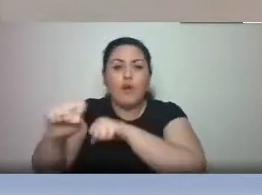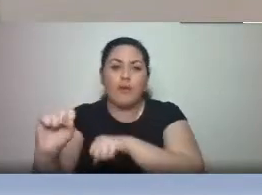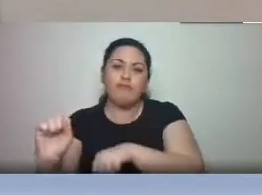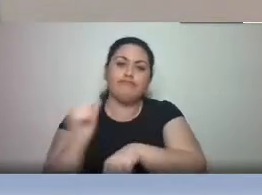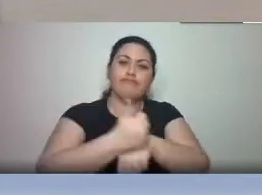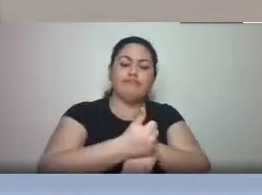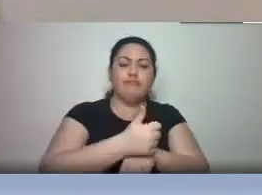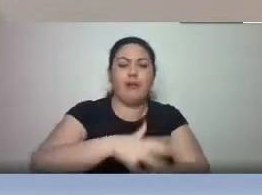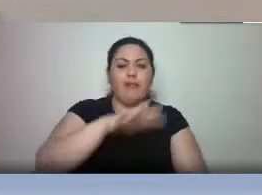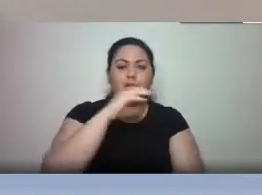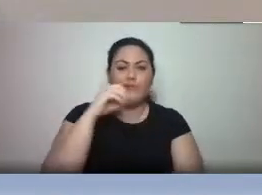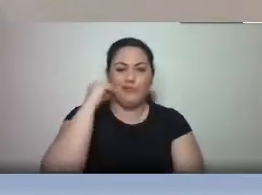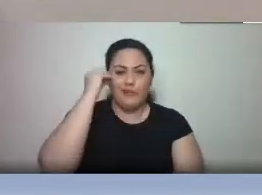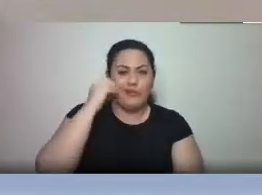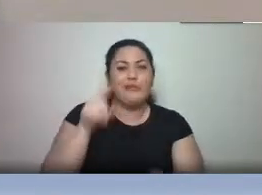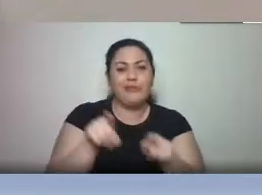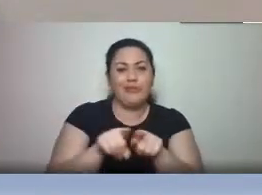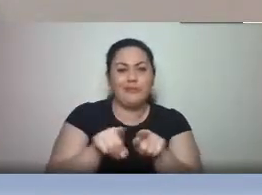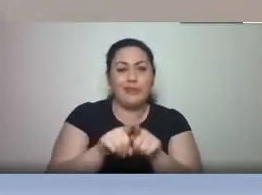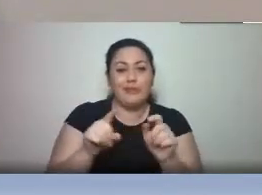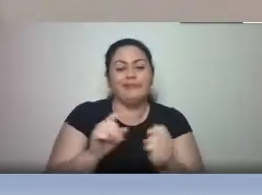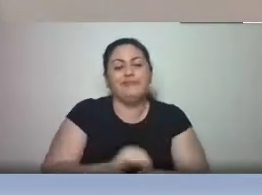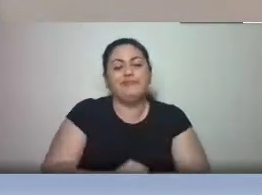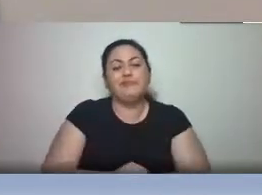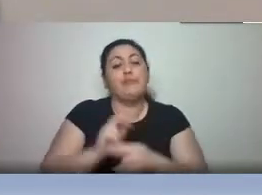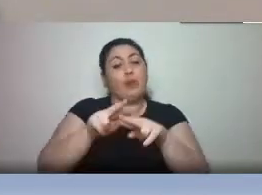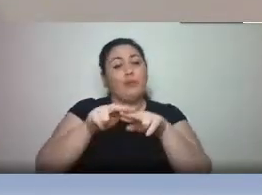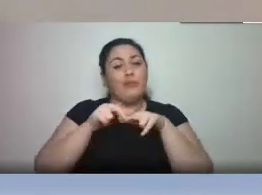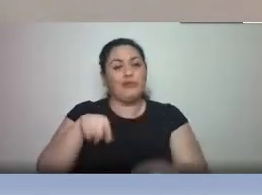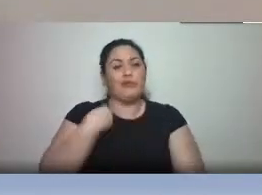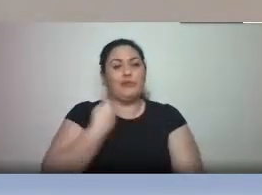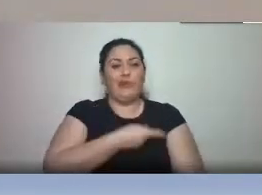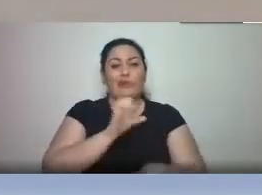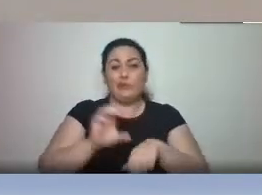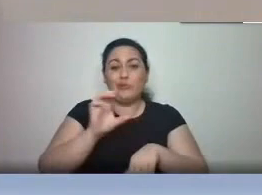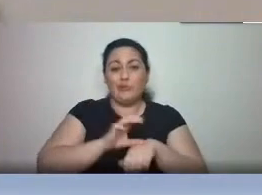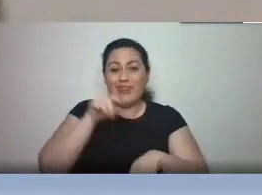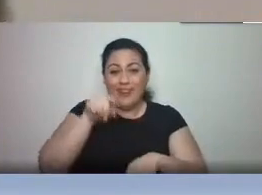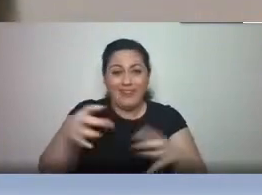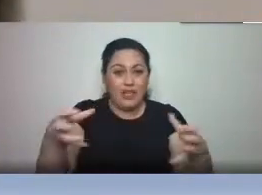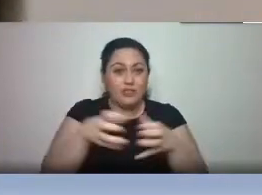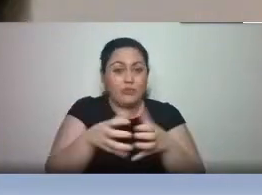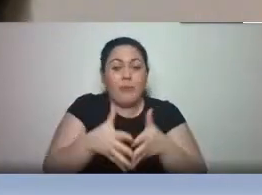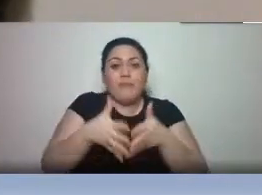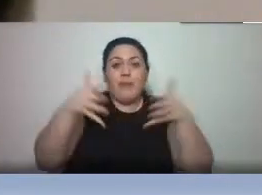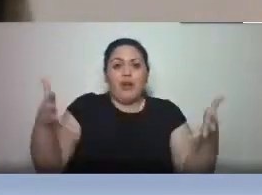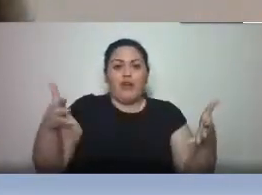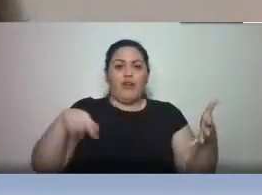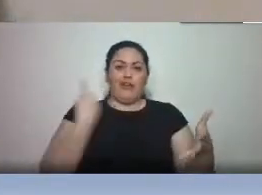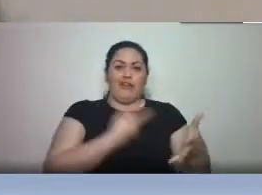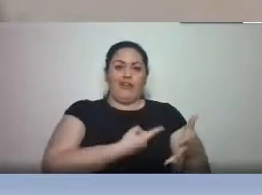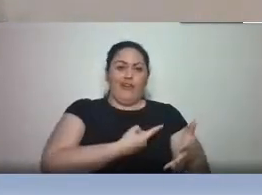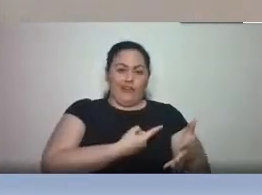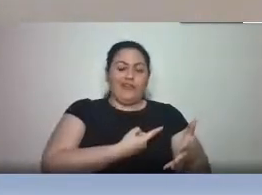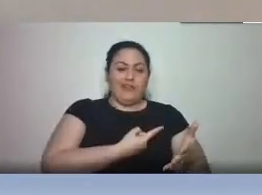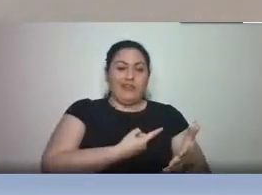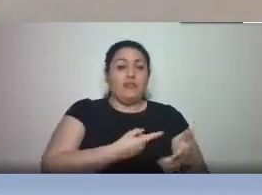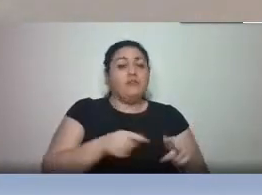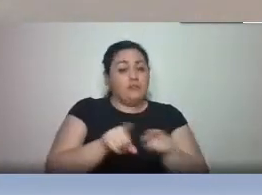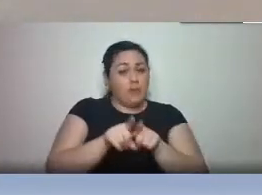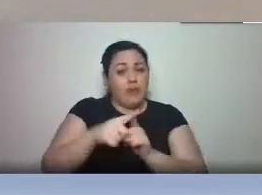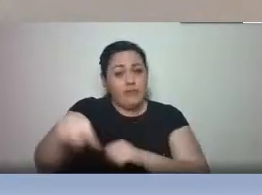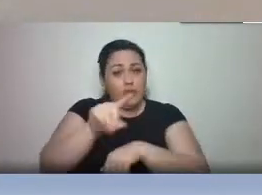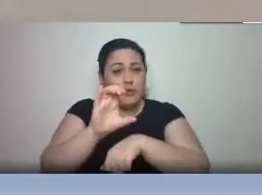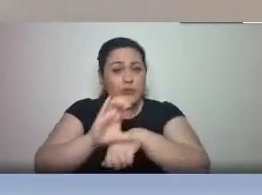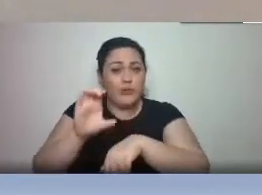é, portanto, a maior turma formada no nosso curso. Além disso, com vocês, encerramos um ciclo do primeiro currículo do